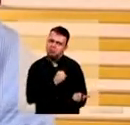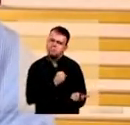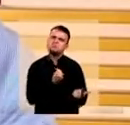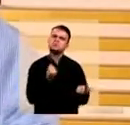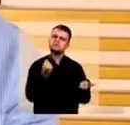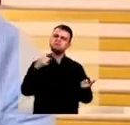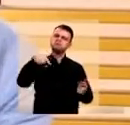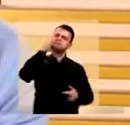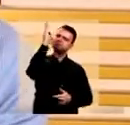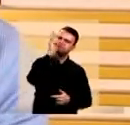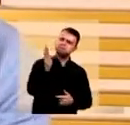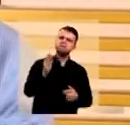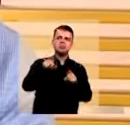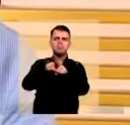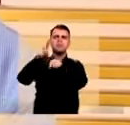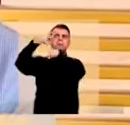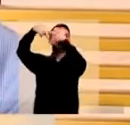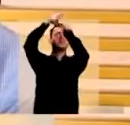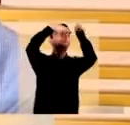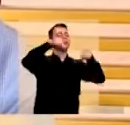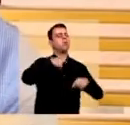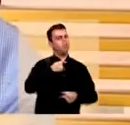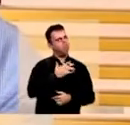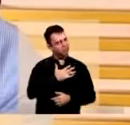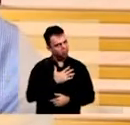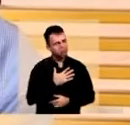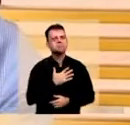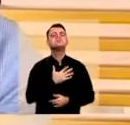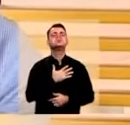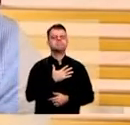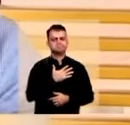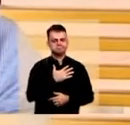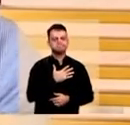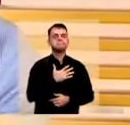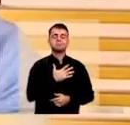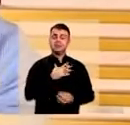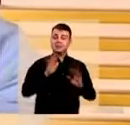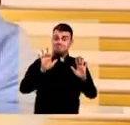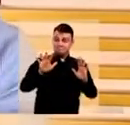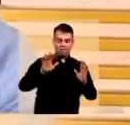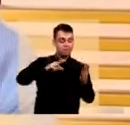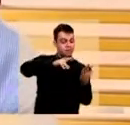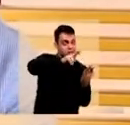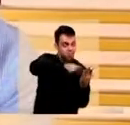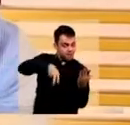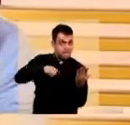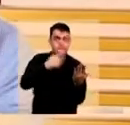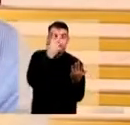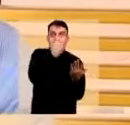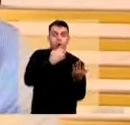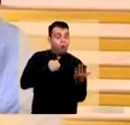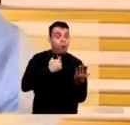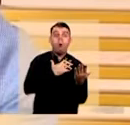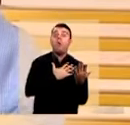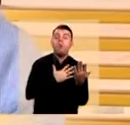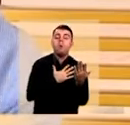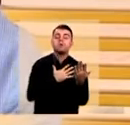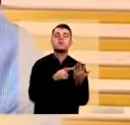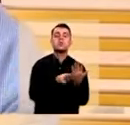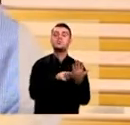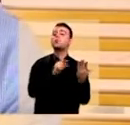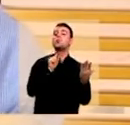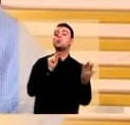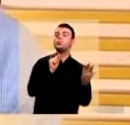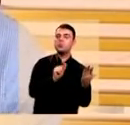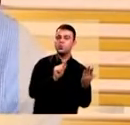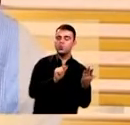de jornais brasileiros, estrangeiros e tal. Mas, para mim, a leitura mesmo mais eficiente, aquela que me traz maior